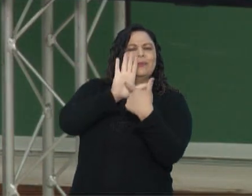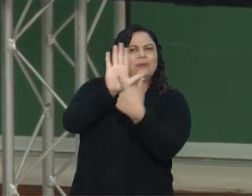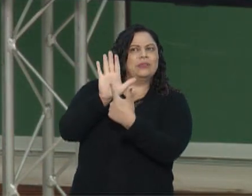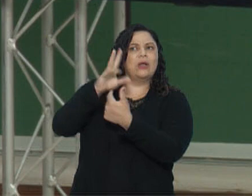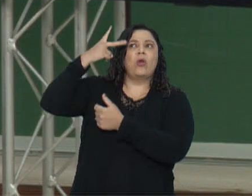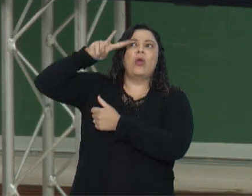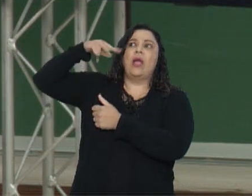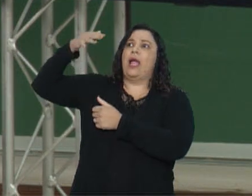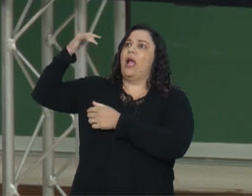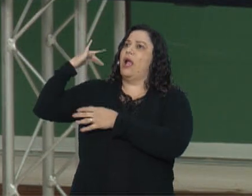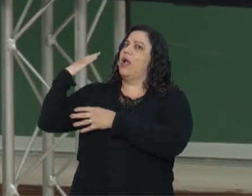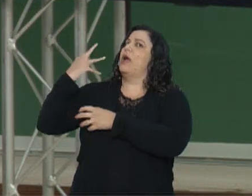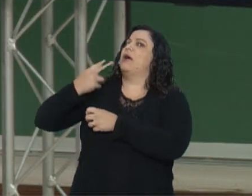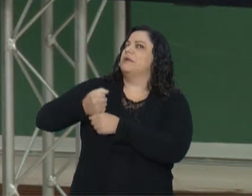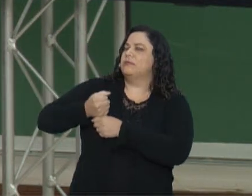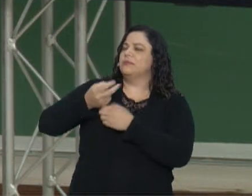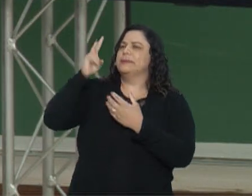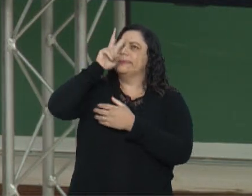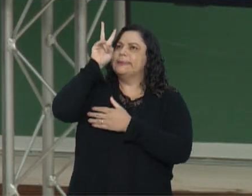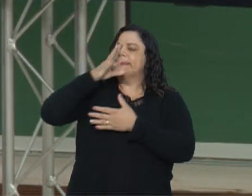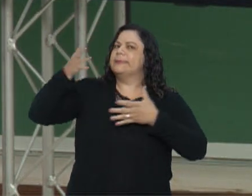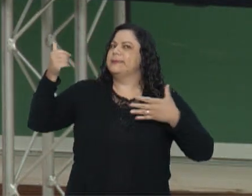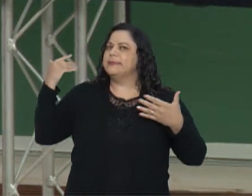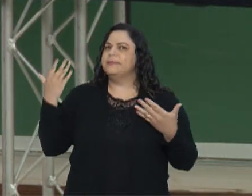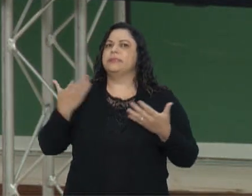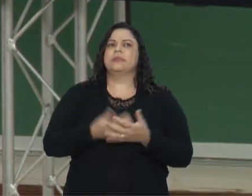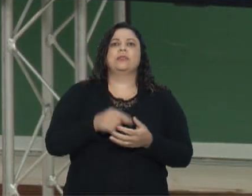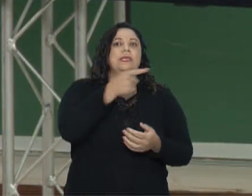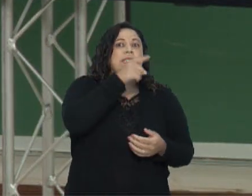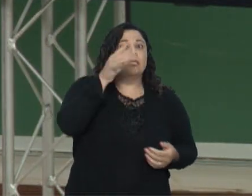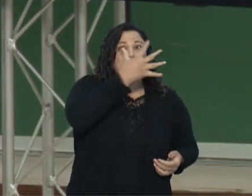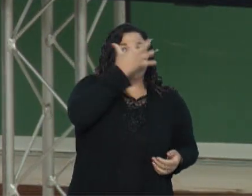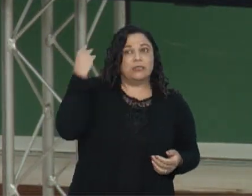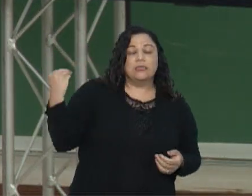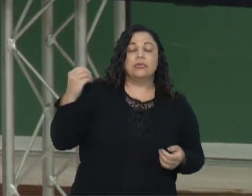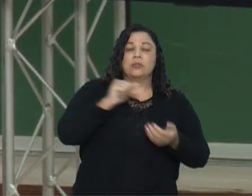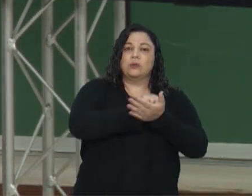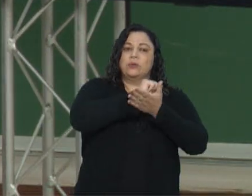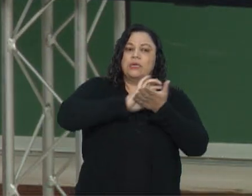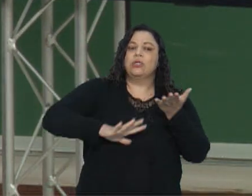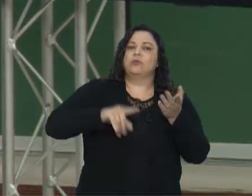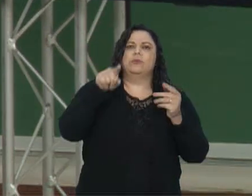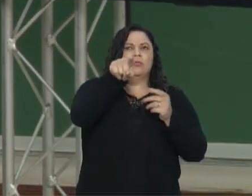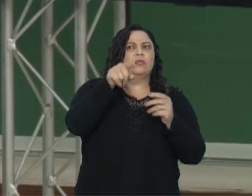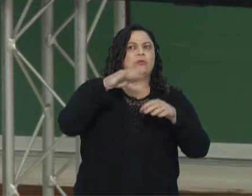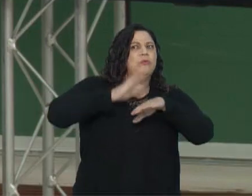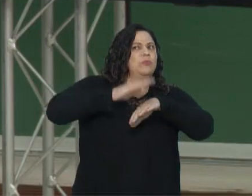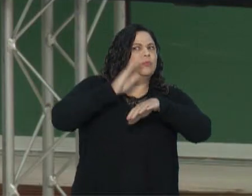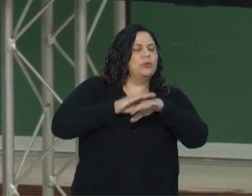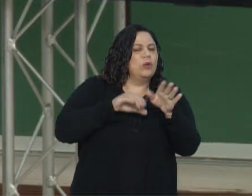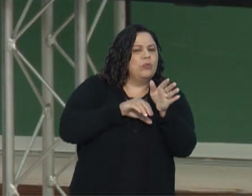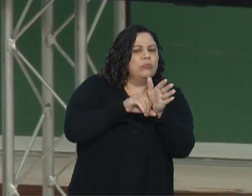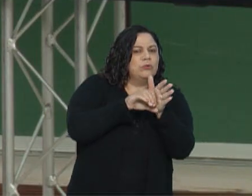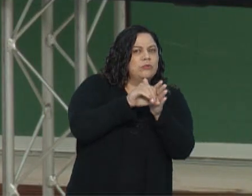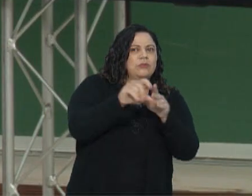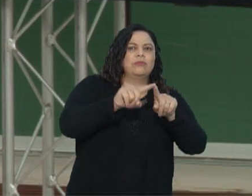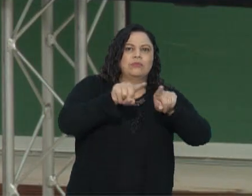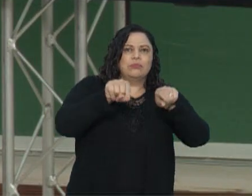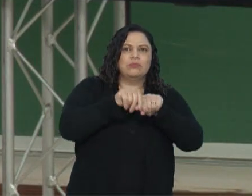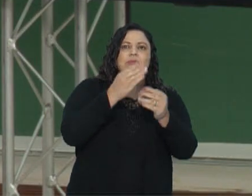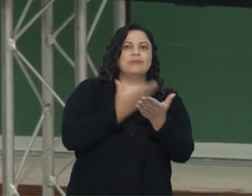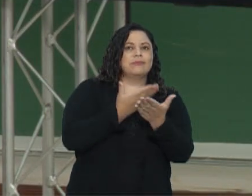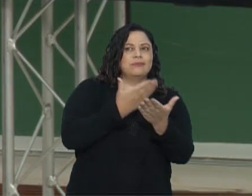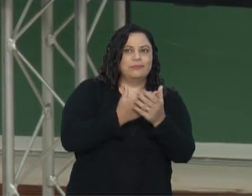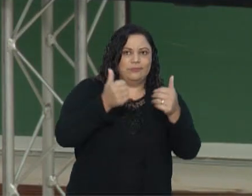certo? Ah, e não esqueçam, vocês podem produzir as atividades do próprio Classroom. Vamos validar as atividades assim como a frequência